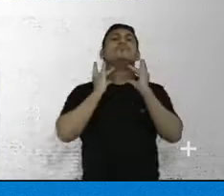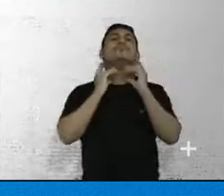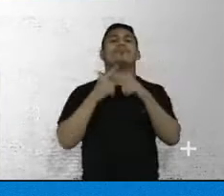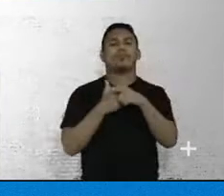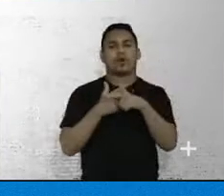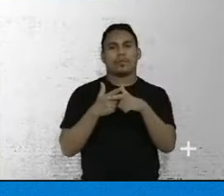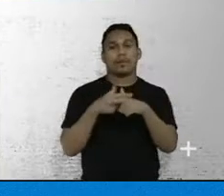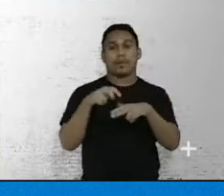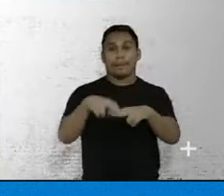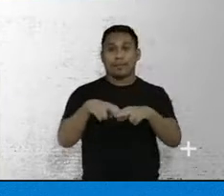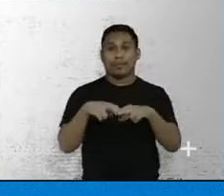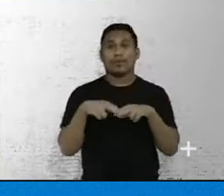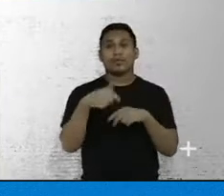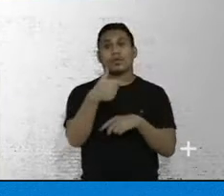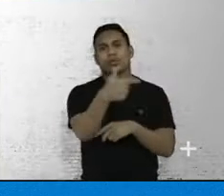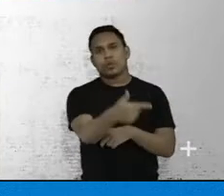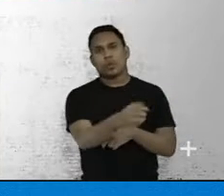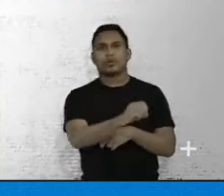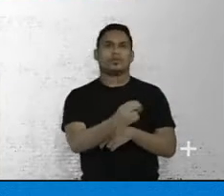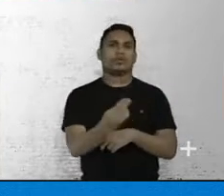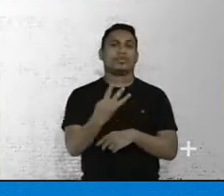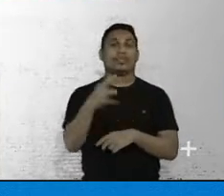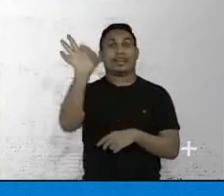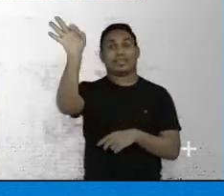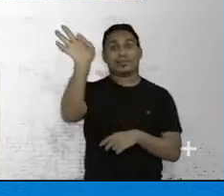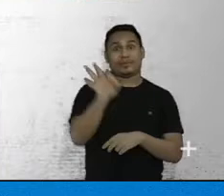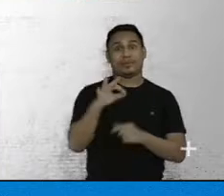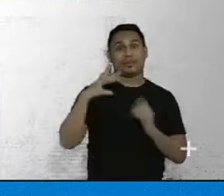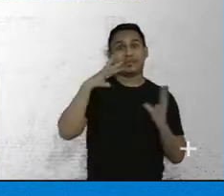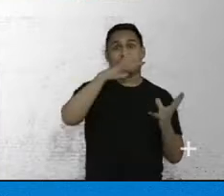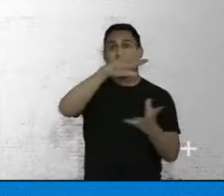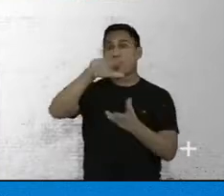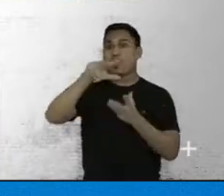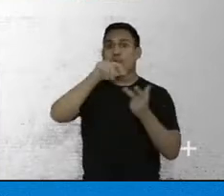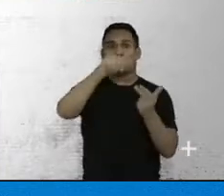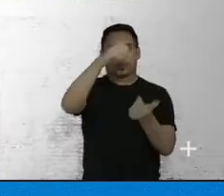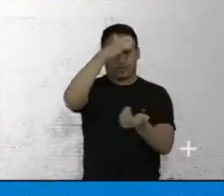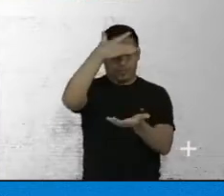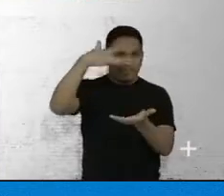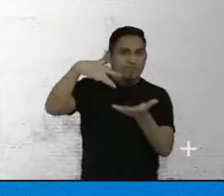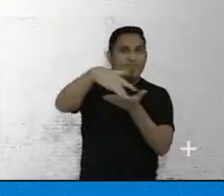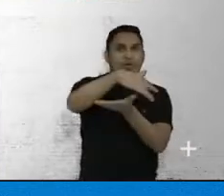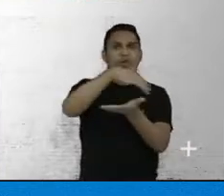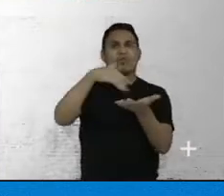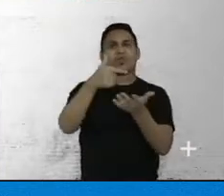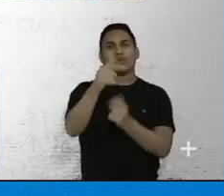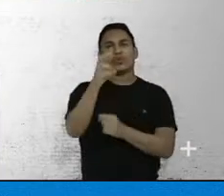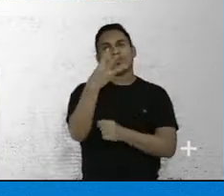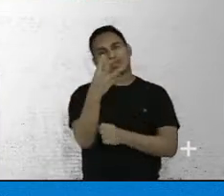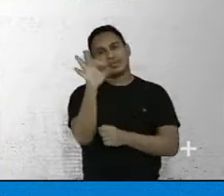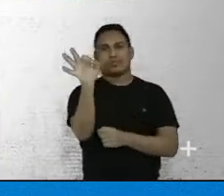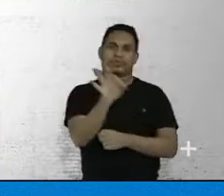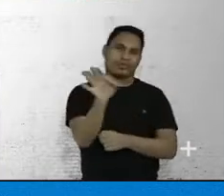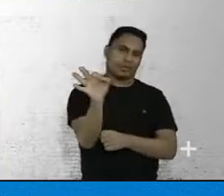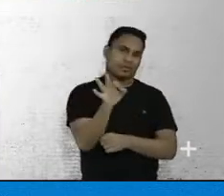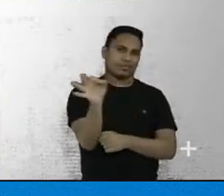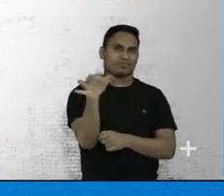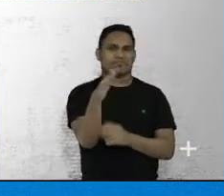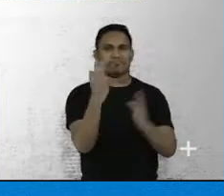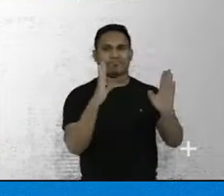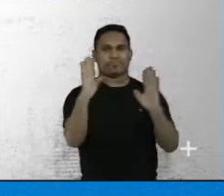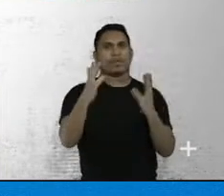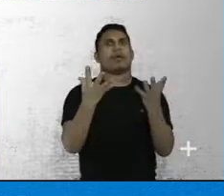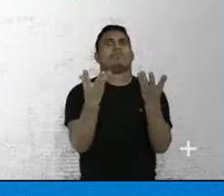de 2 a 3% de toda a população mundial. 2 a 3% de todas as pessoas do mundo é muita gente.